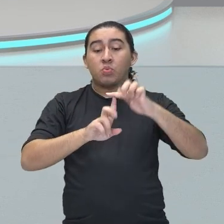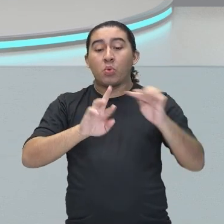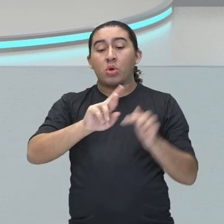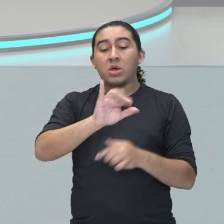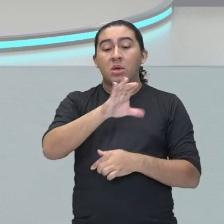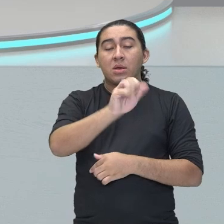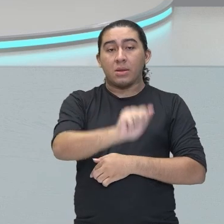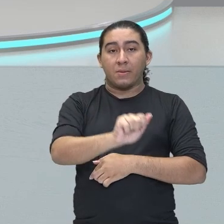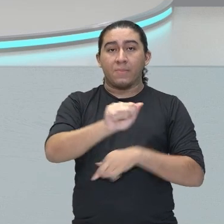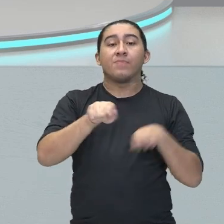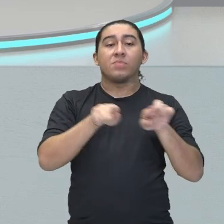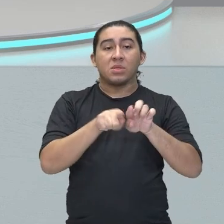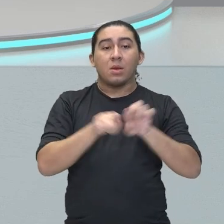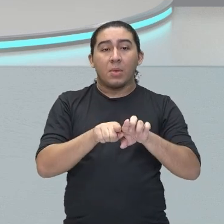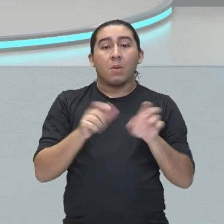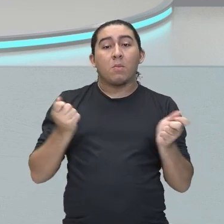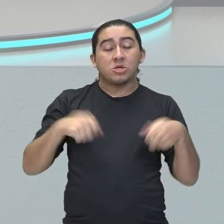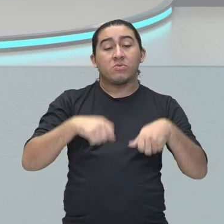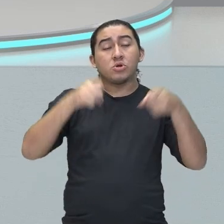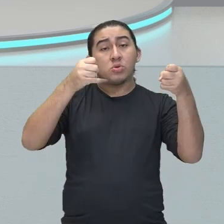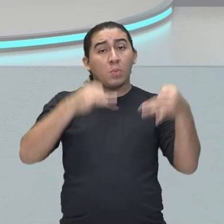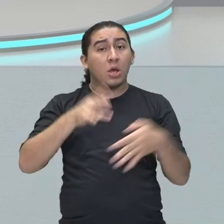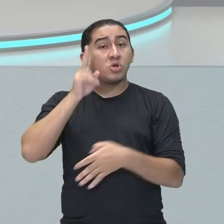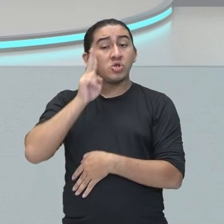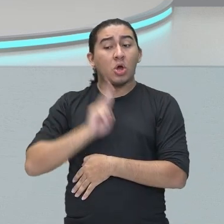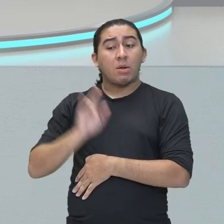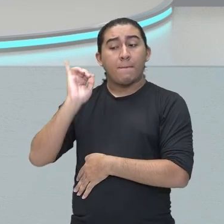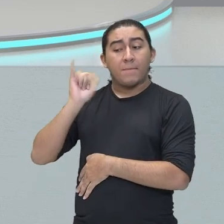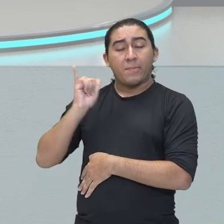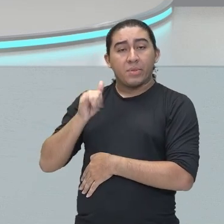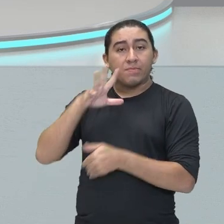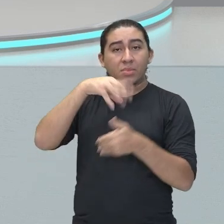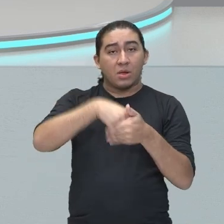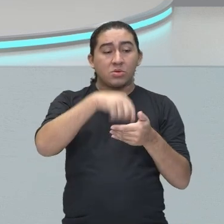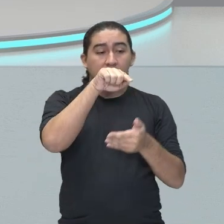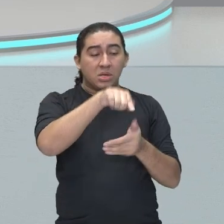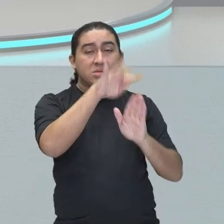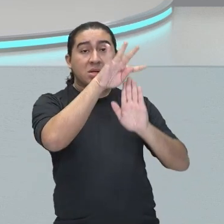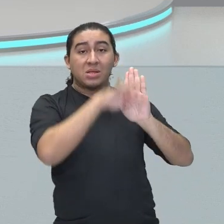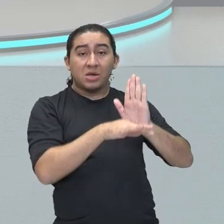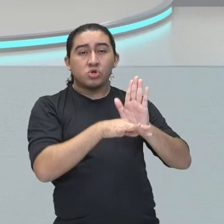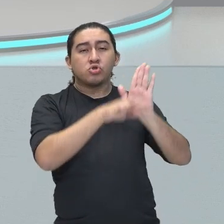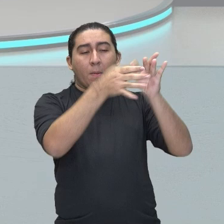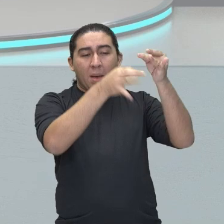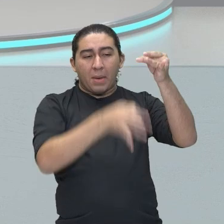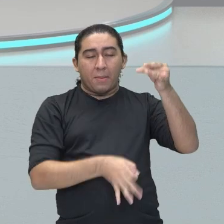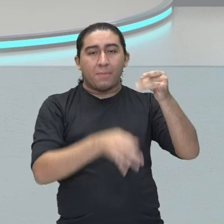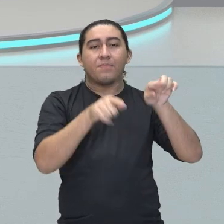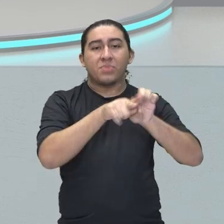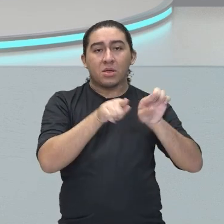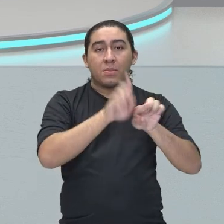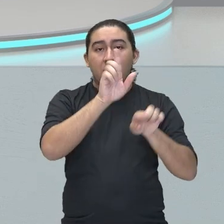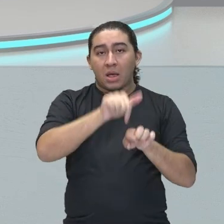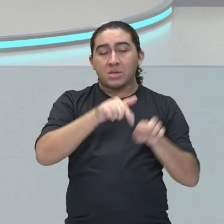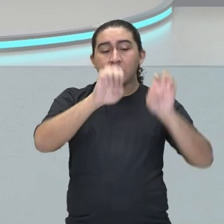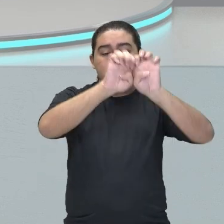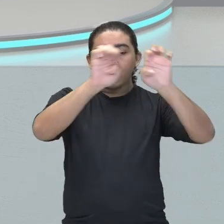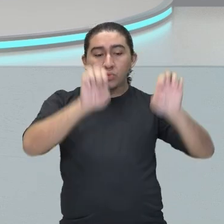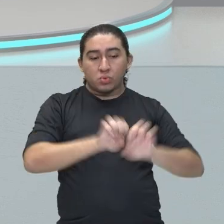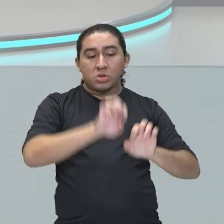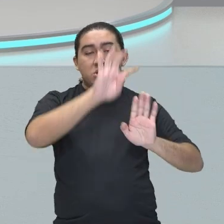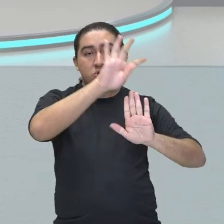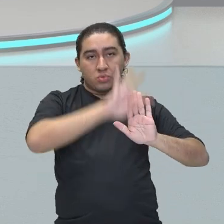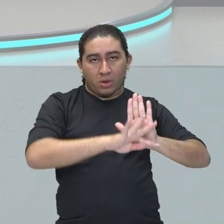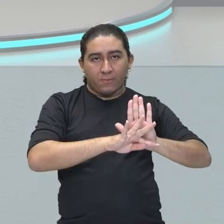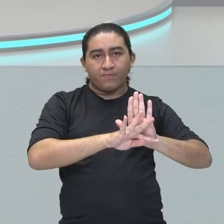e contando a história dentro desse tipo de texto, dessa estrutura